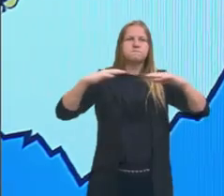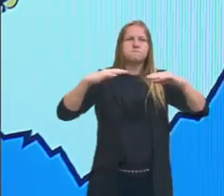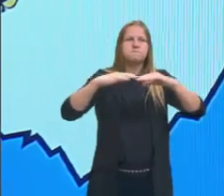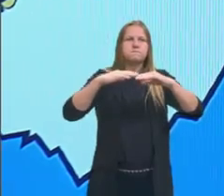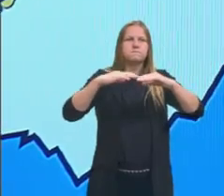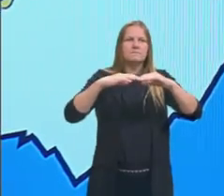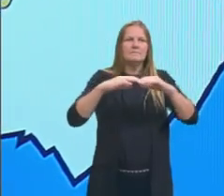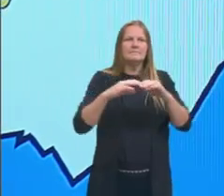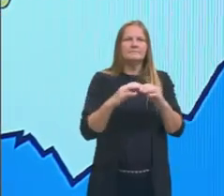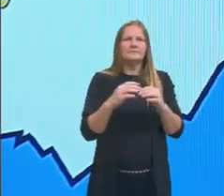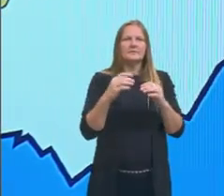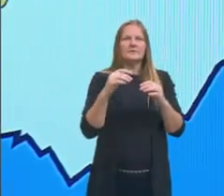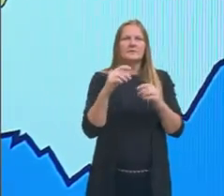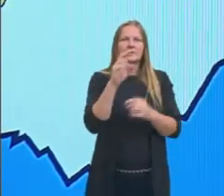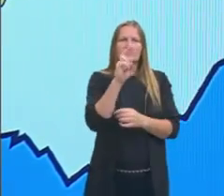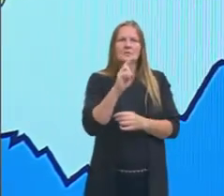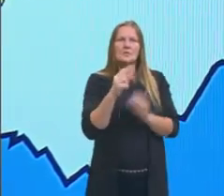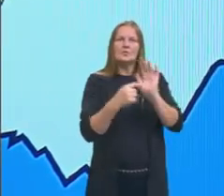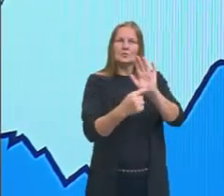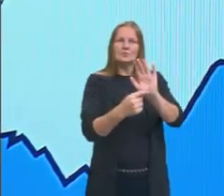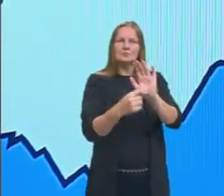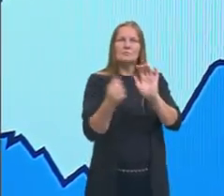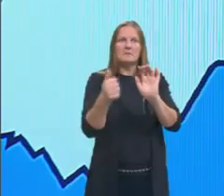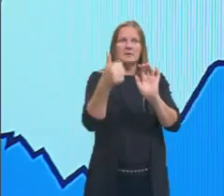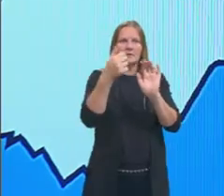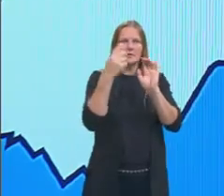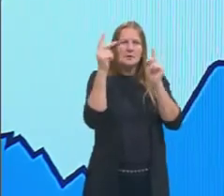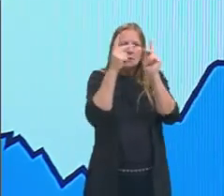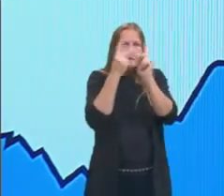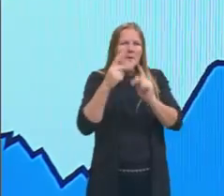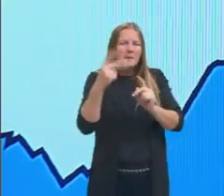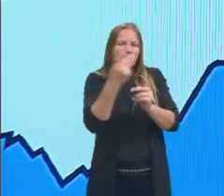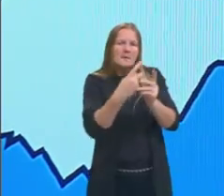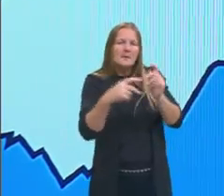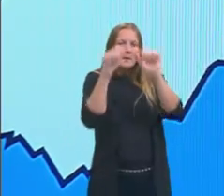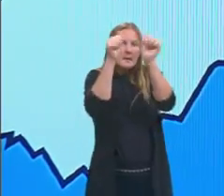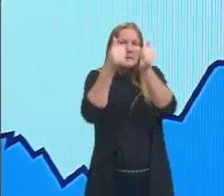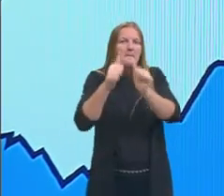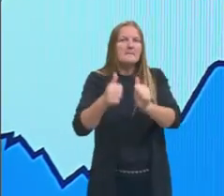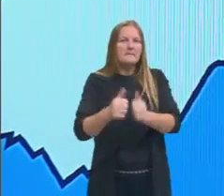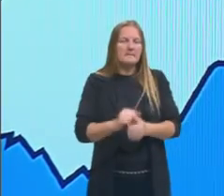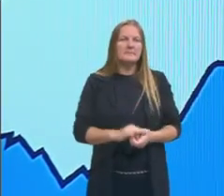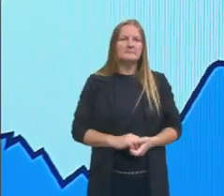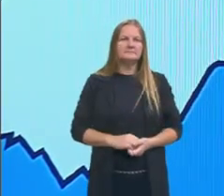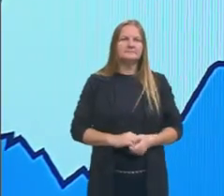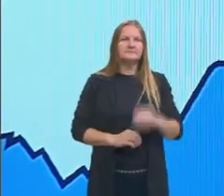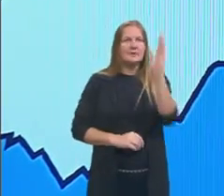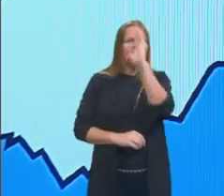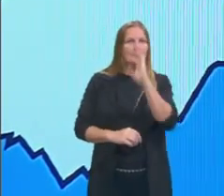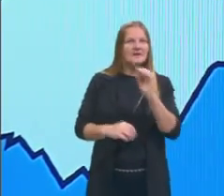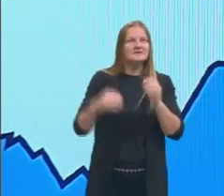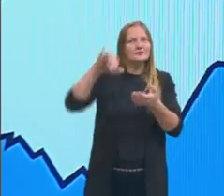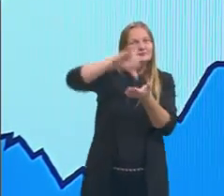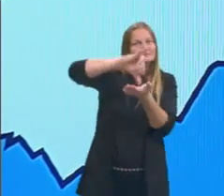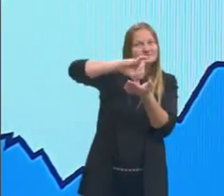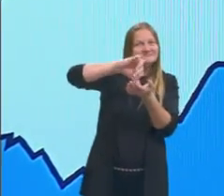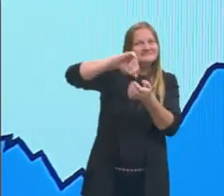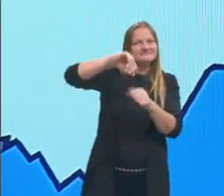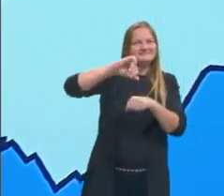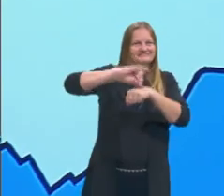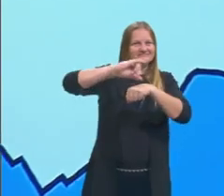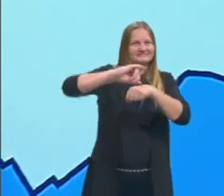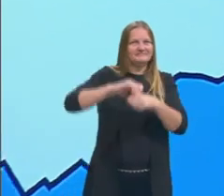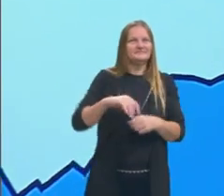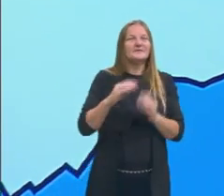vocês justamente essa placa sua americana aí e o brasilzinho em cima tá a gurizada do lado aqui por exemplo nós temos